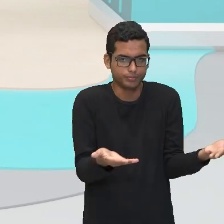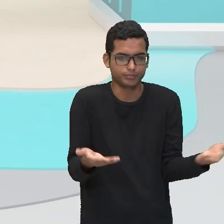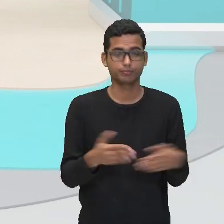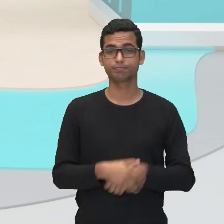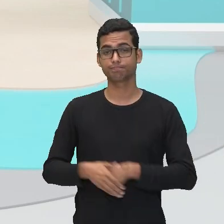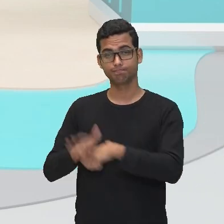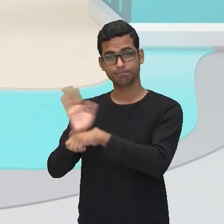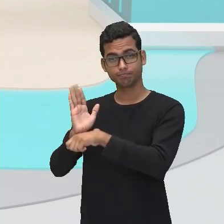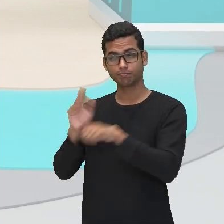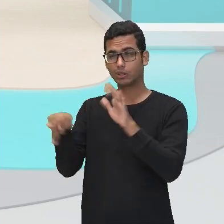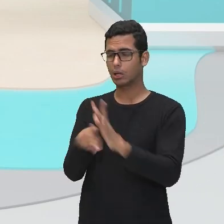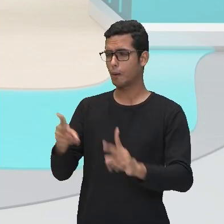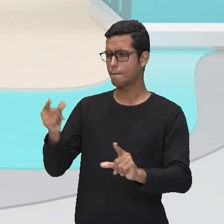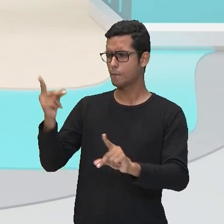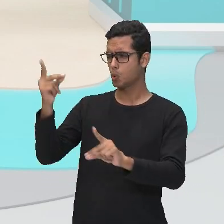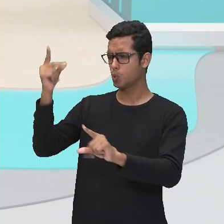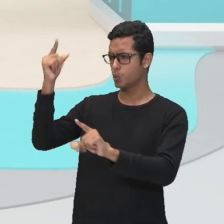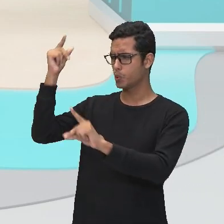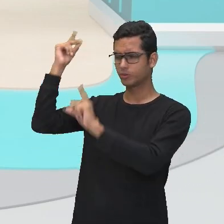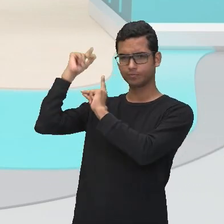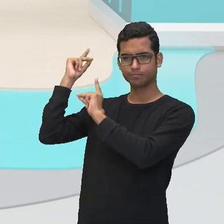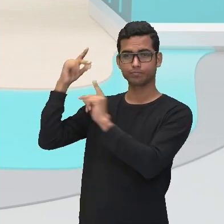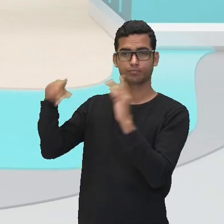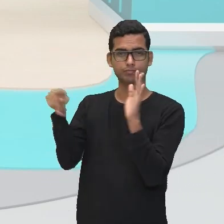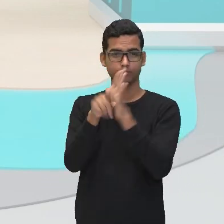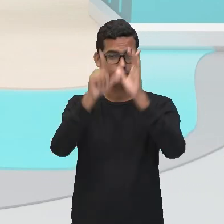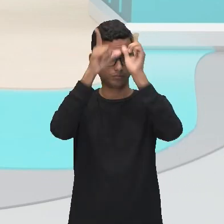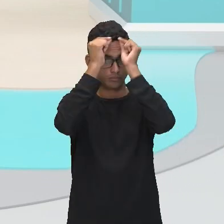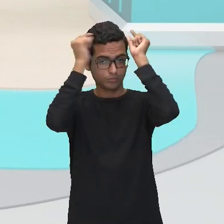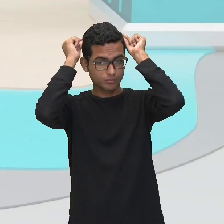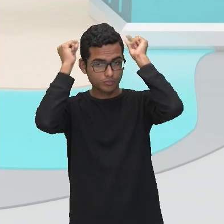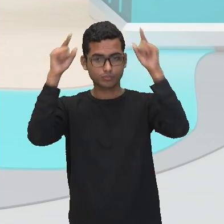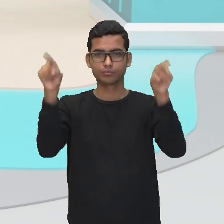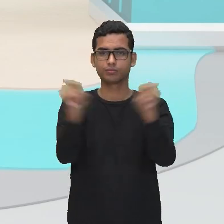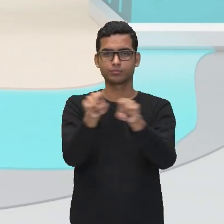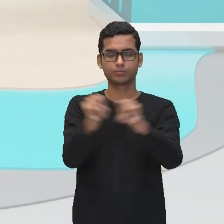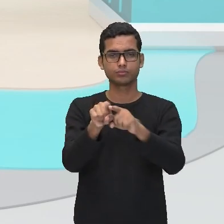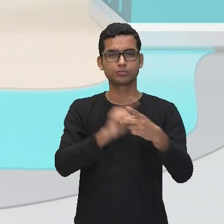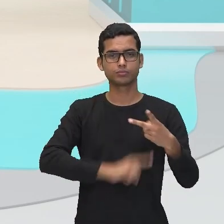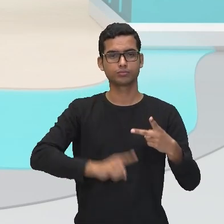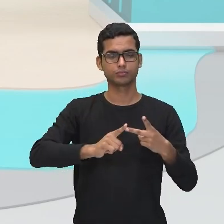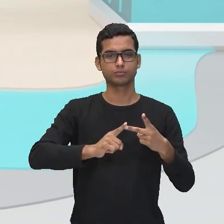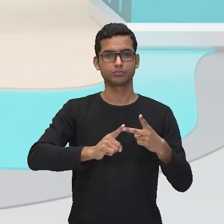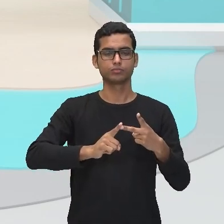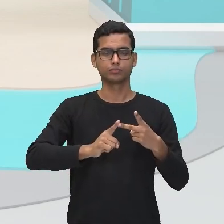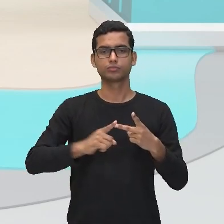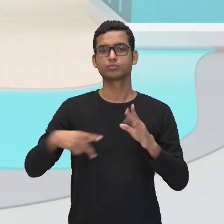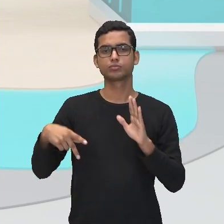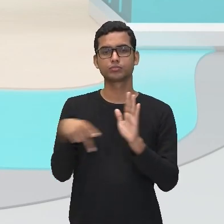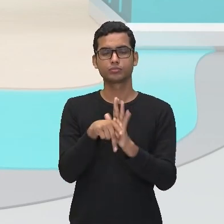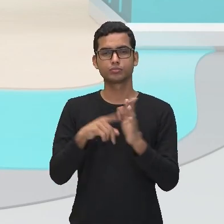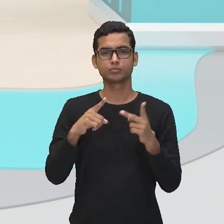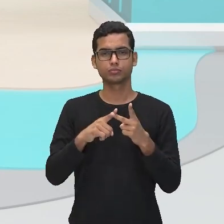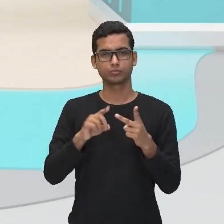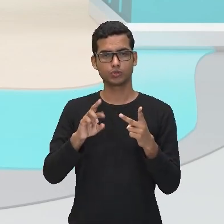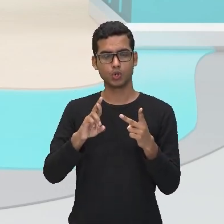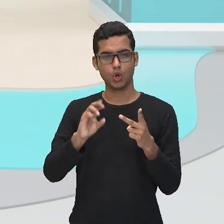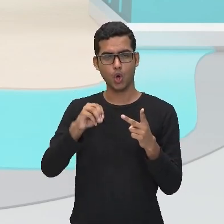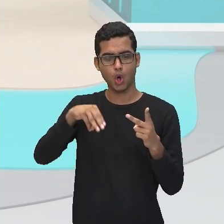na antiguidade, né, na Grécia e na Roma Antiga, os poemas